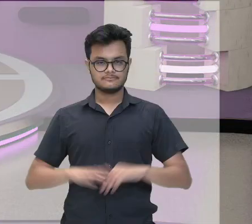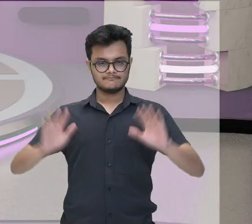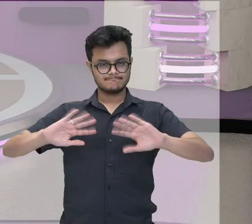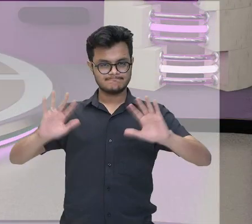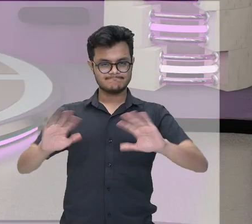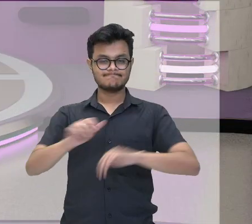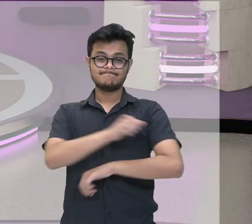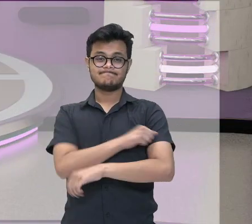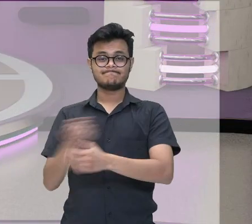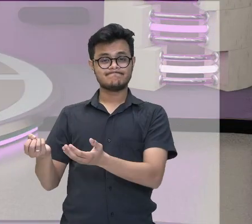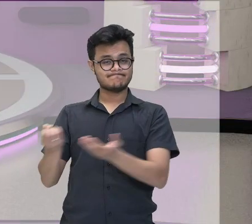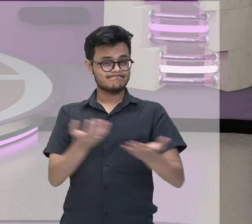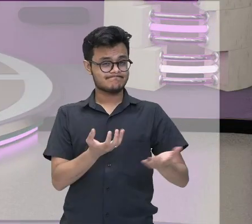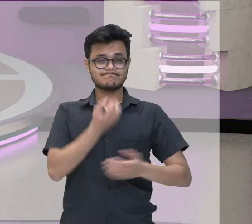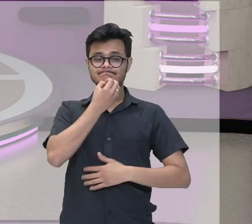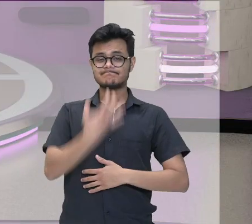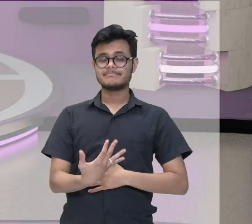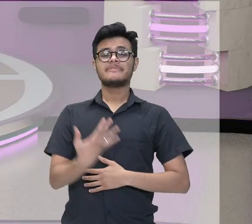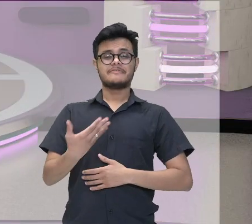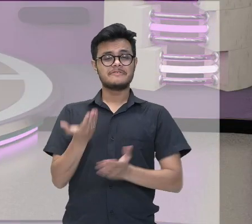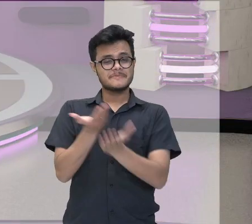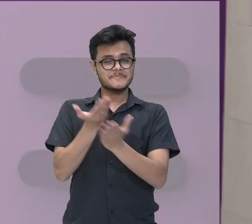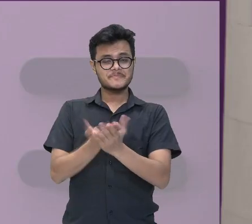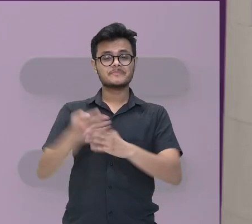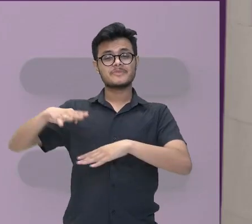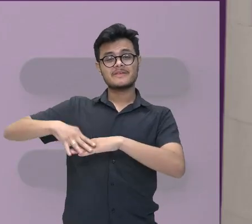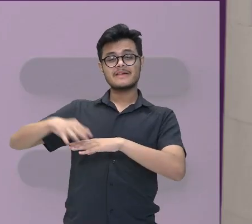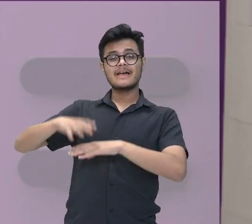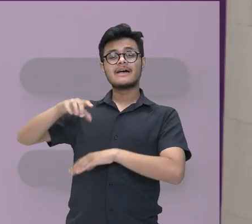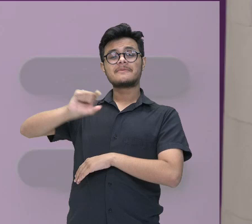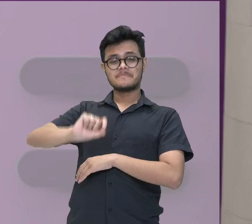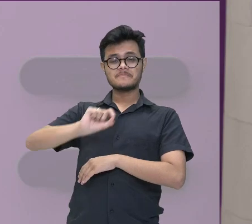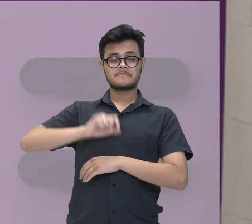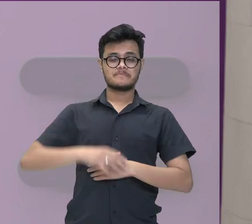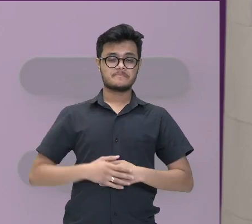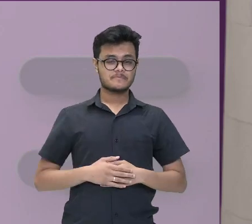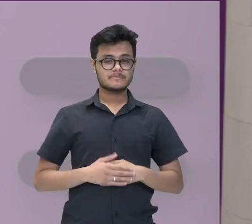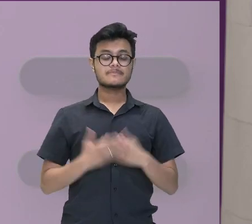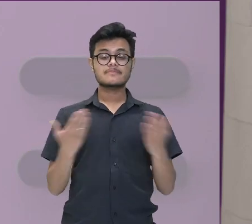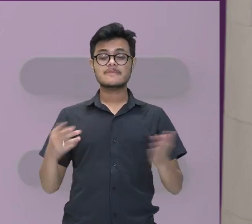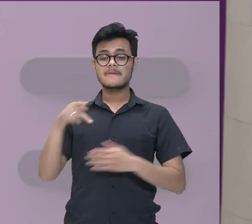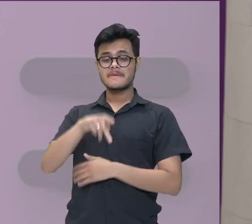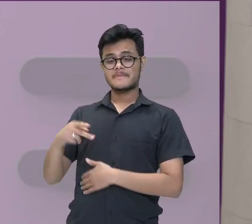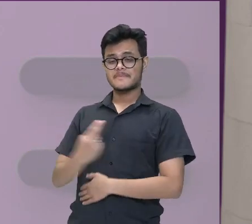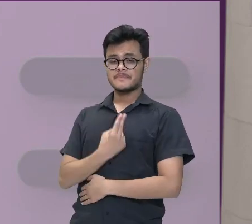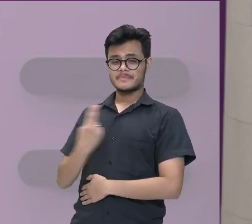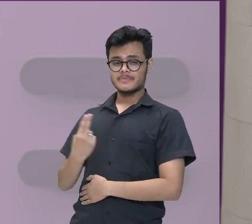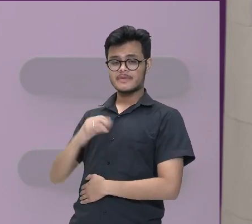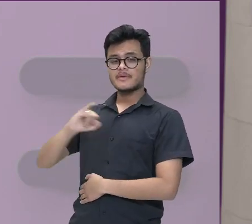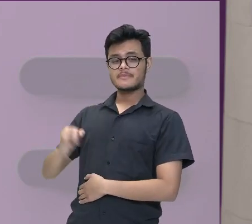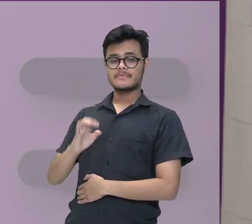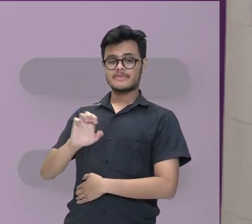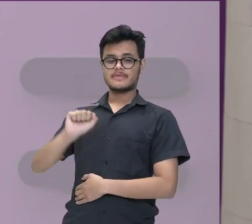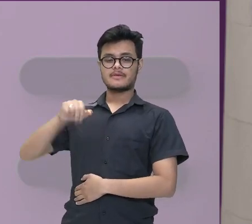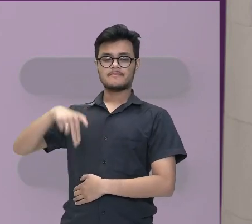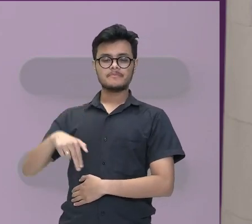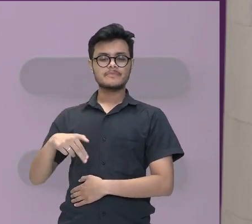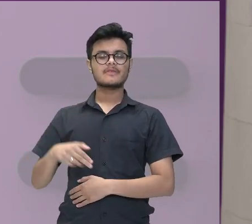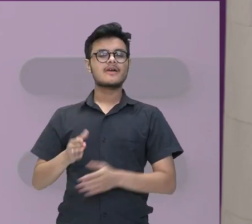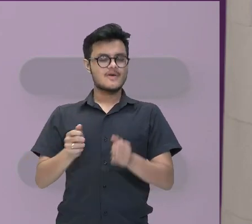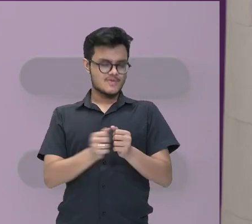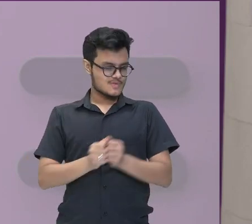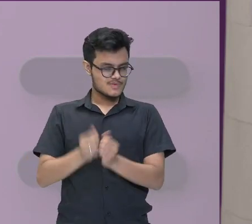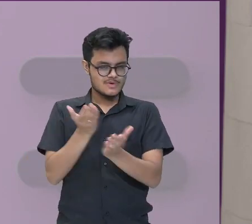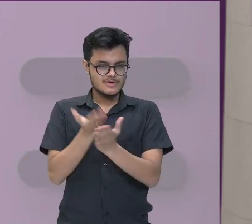alunos, sejam todos bem-vindos a mais uma aula de matemática. Eu sou o professor Jean Nobre e juntos nós iremos acompanhar um